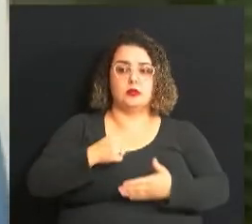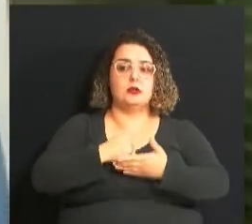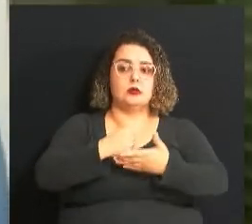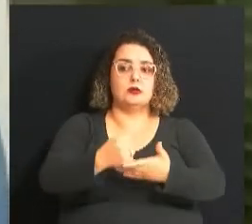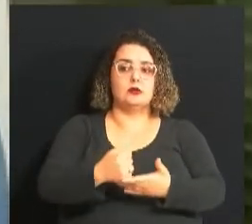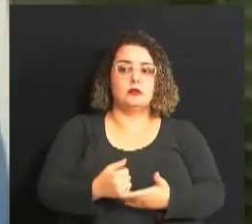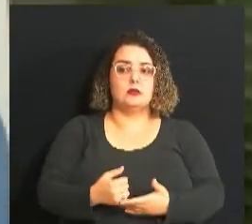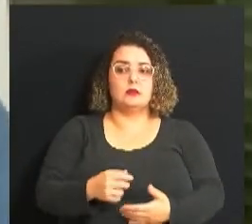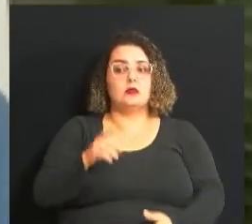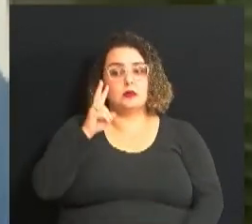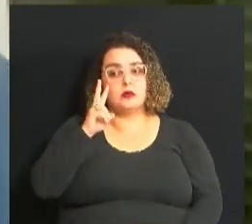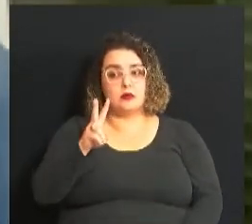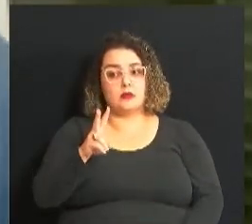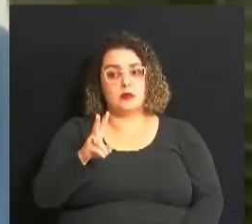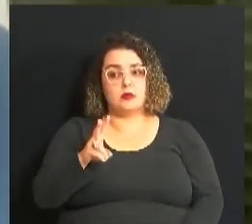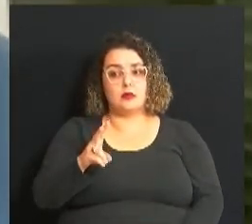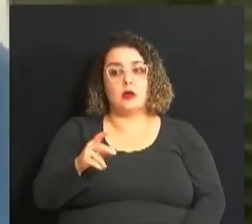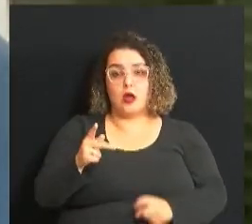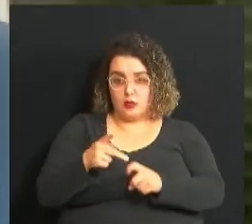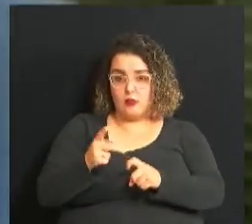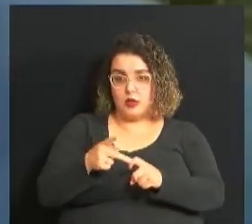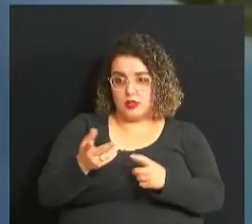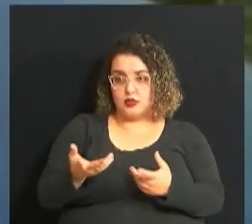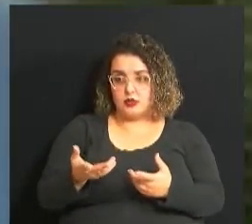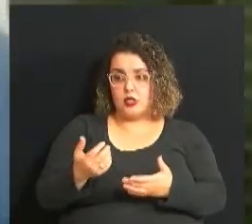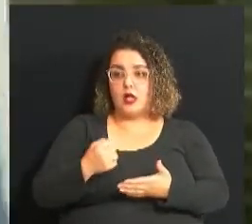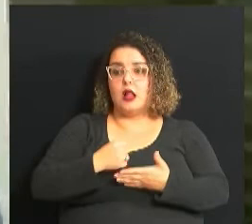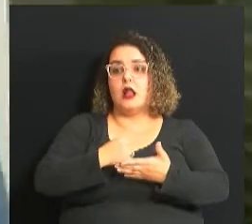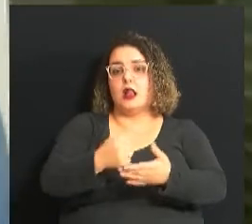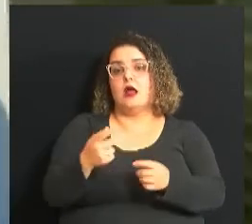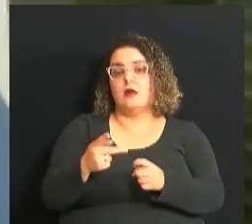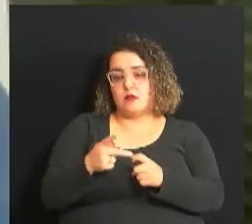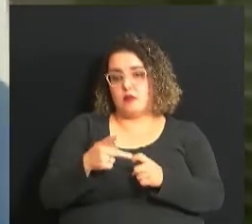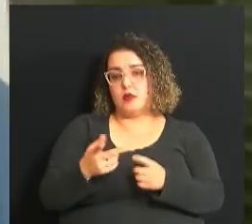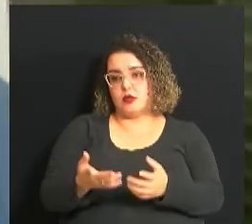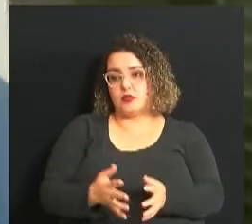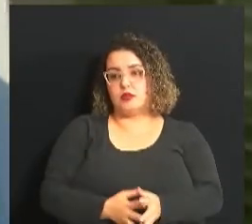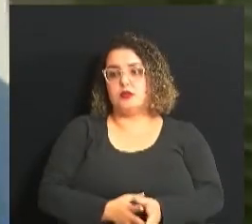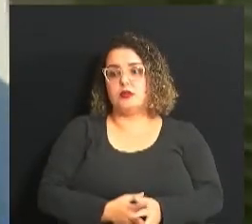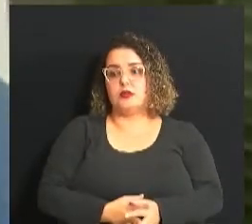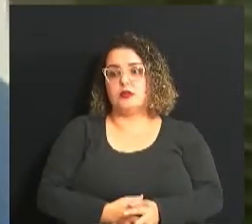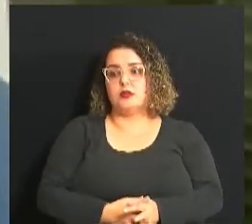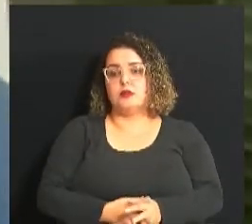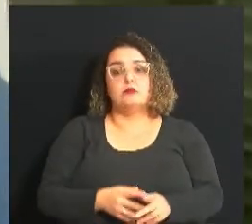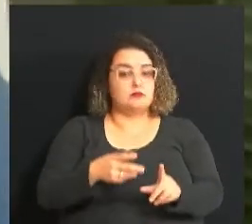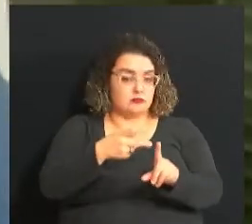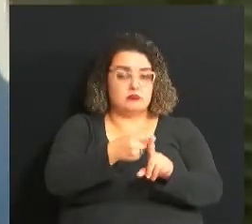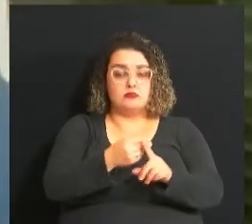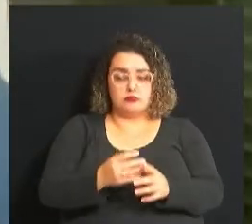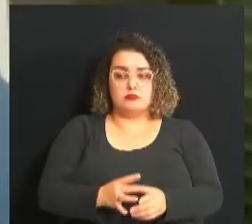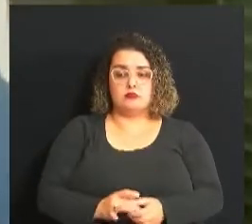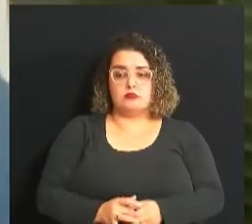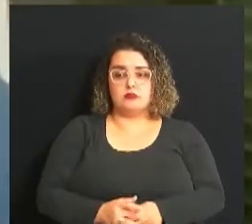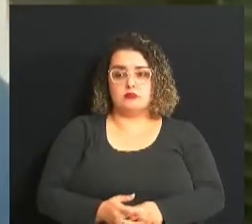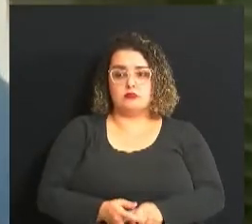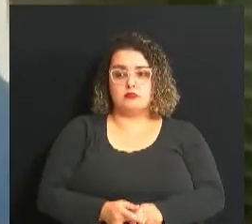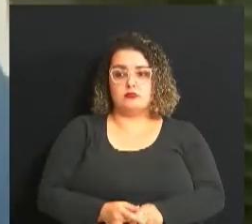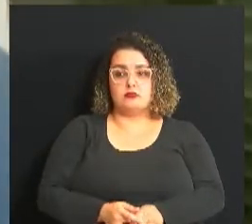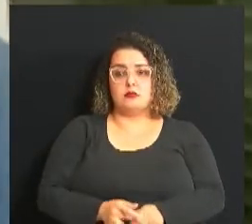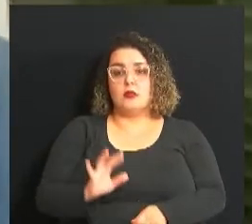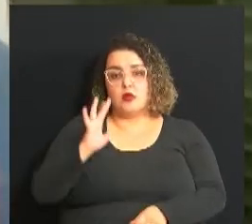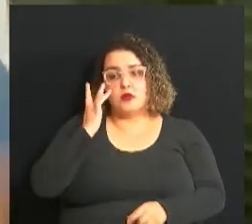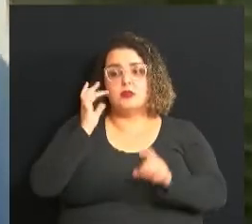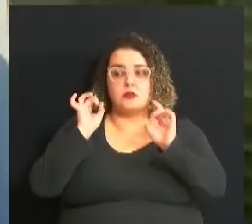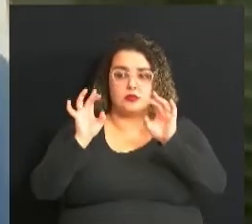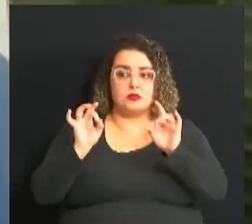vê isso, vê muito bem, é o pediatra. Levar o pediatra e tomar essa vacina. Acho que especificamente a